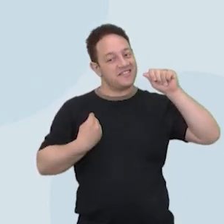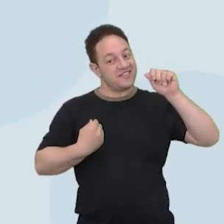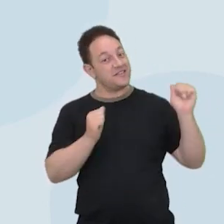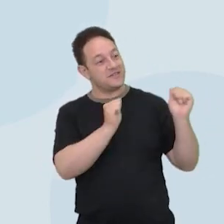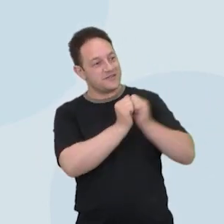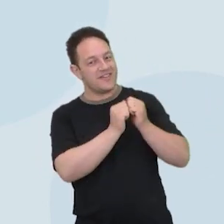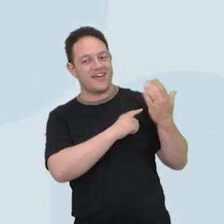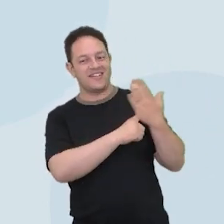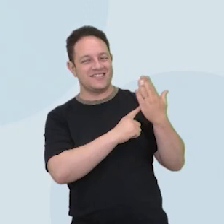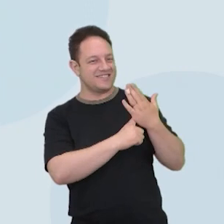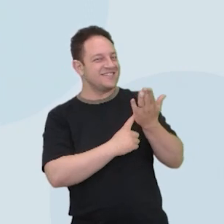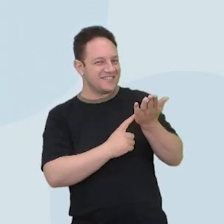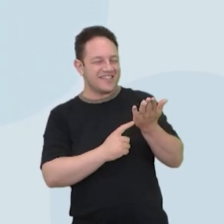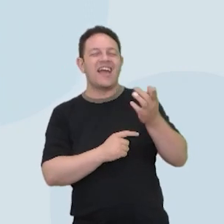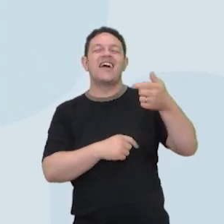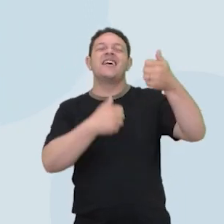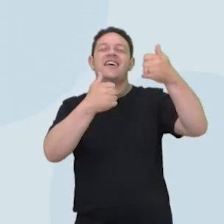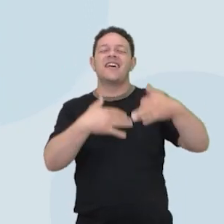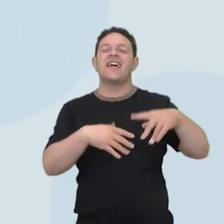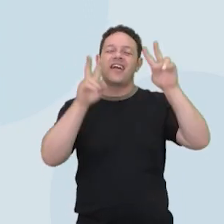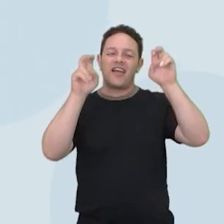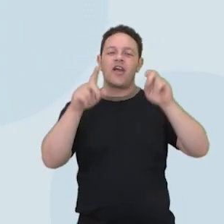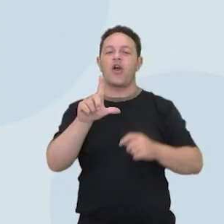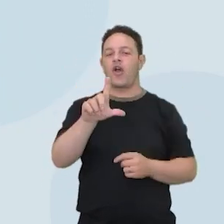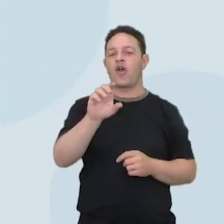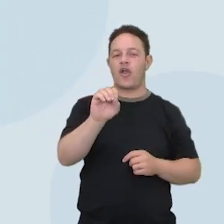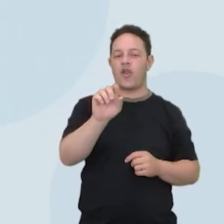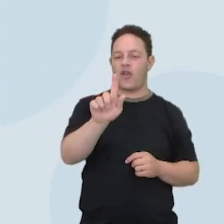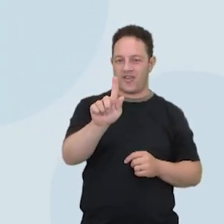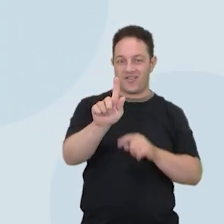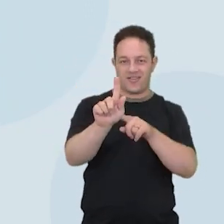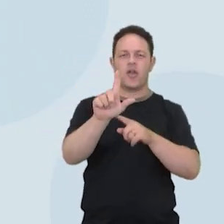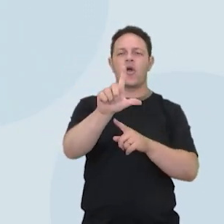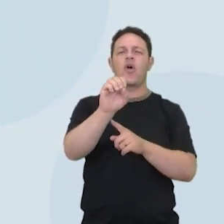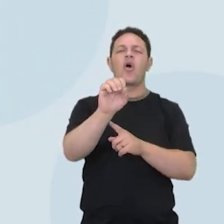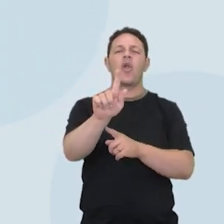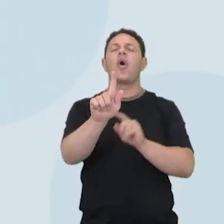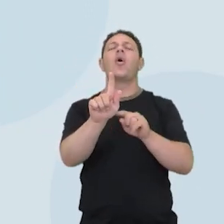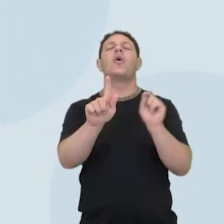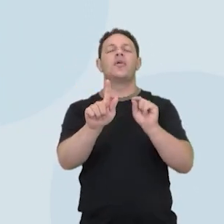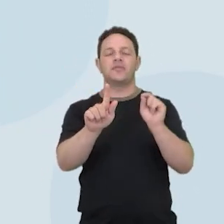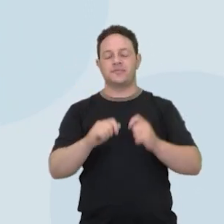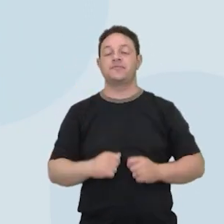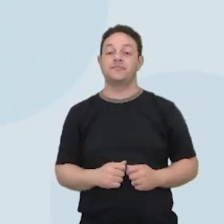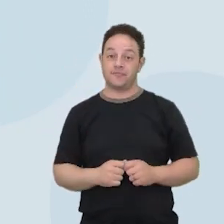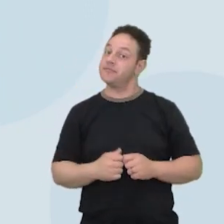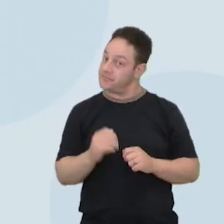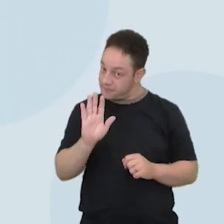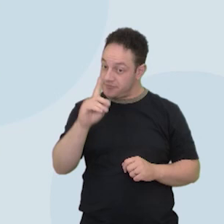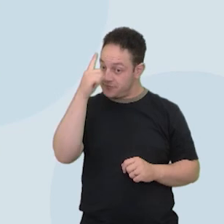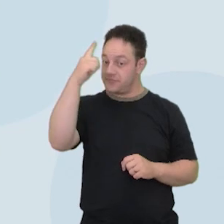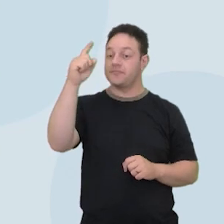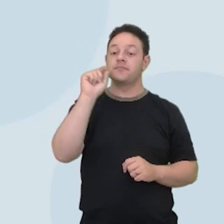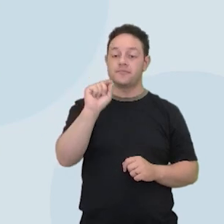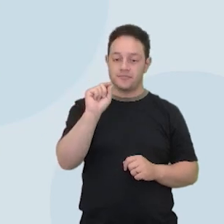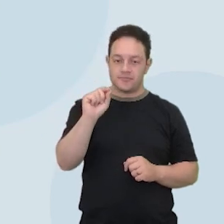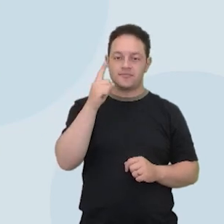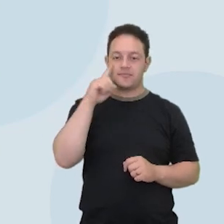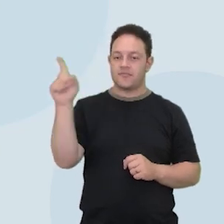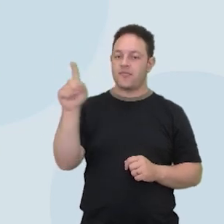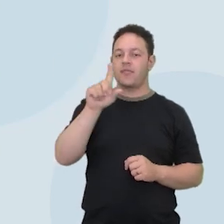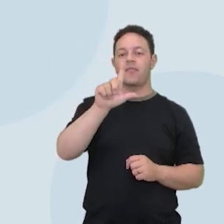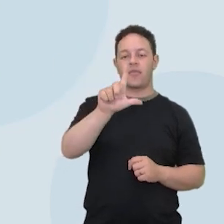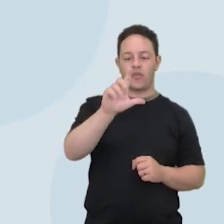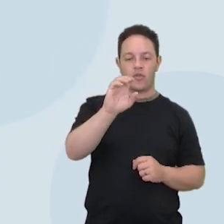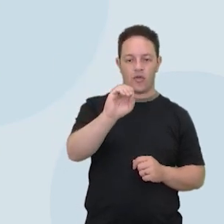ajudar a gente, que é para falar sobre os logaritmos. Então, só lembrando aqui, né, que o